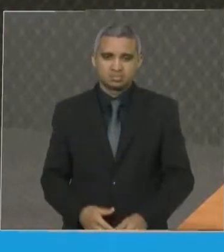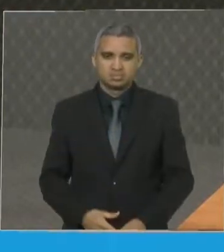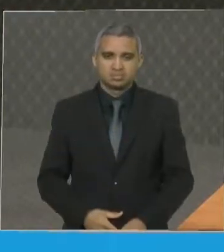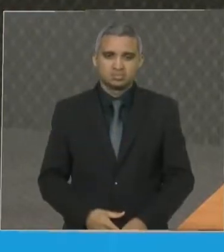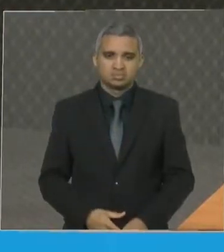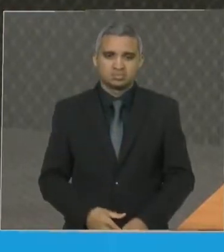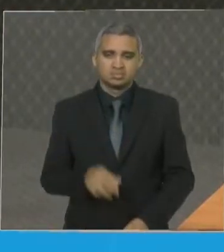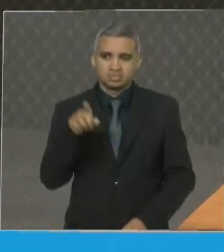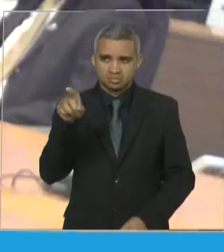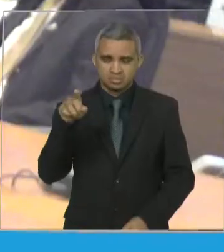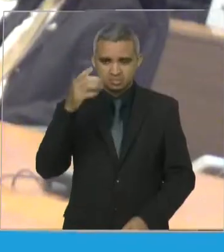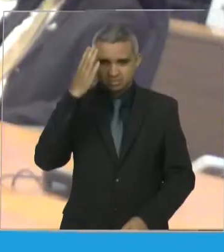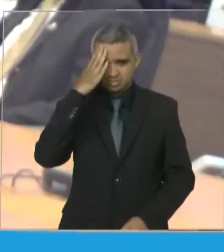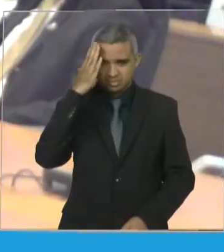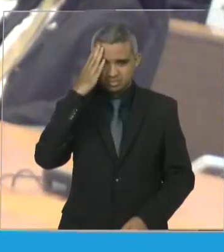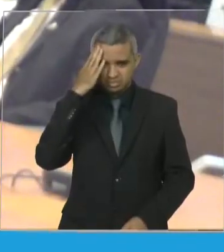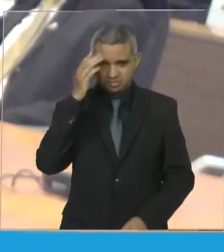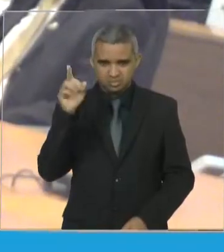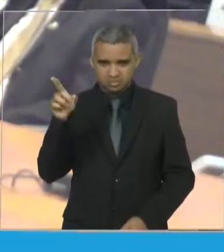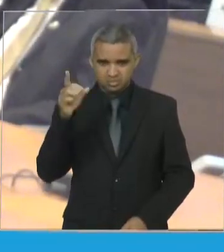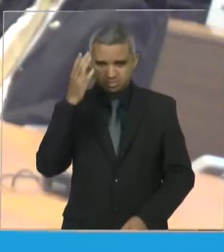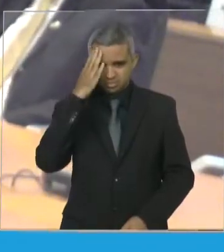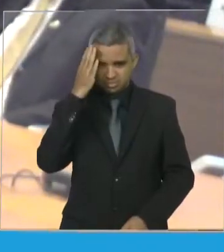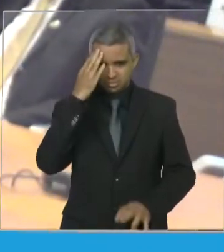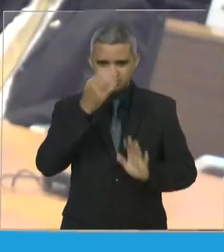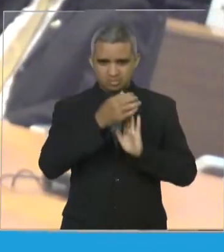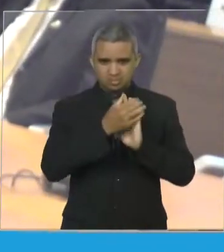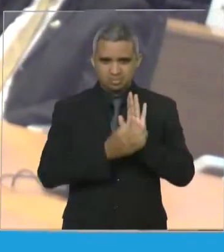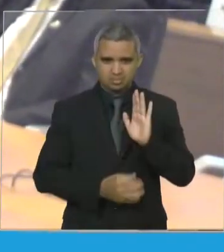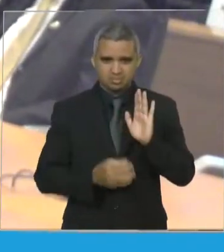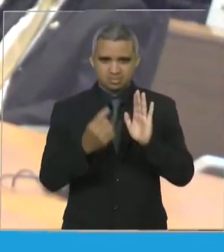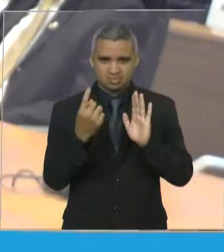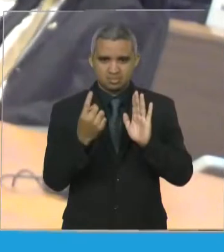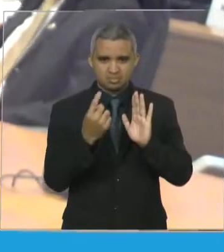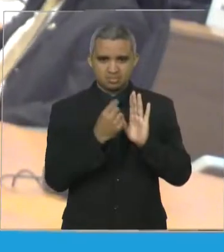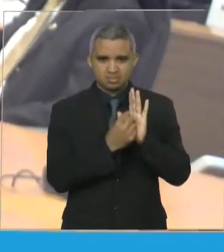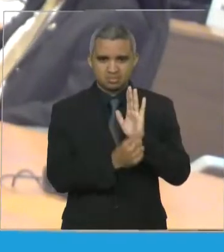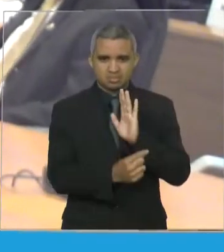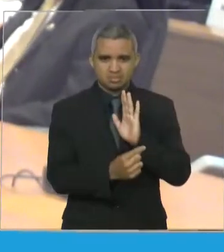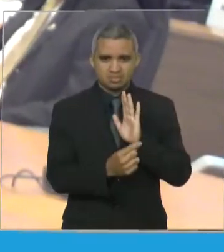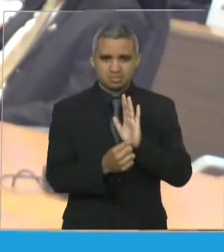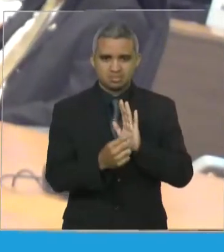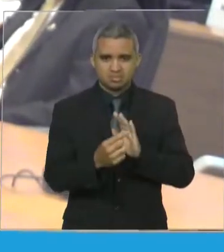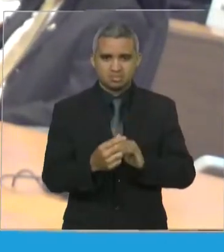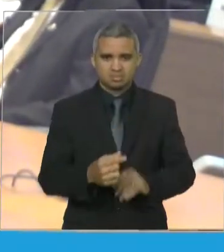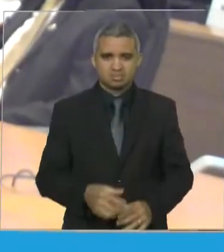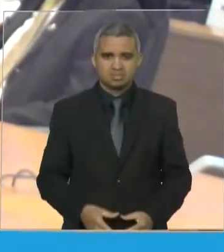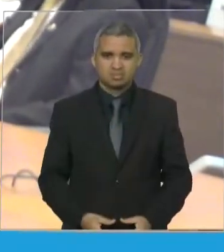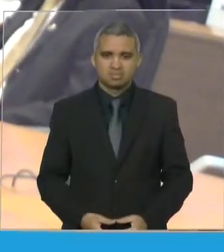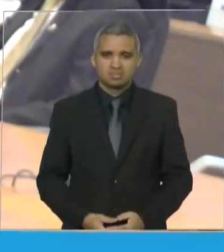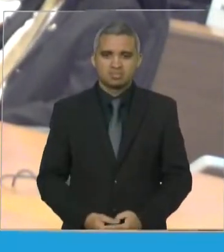Fala, você sabe esse capítulo? Ah, fala. O presidente.